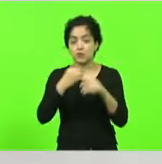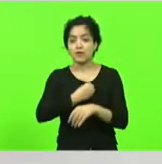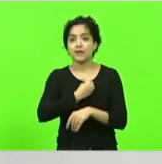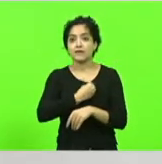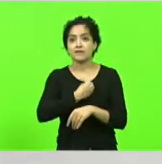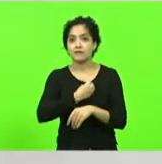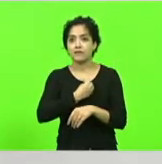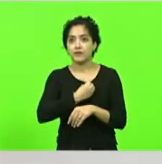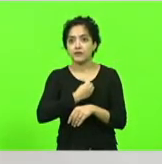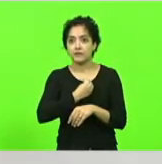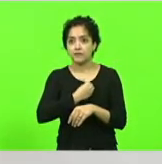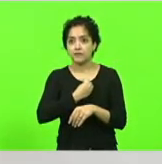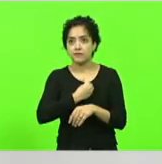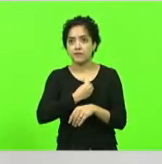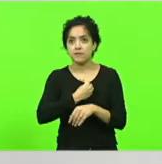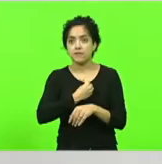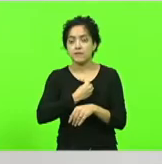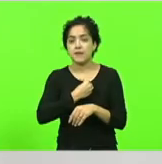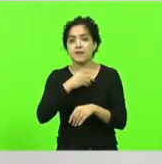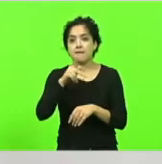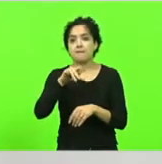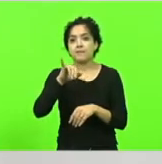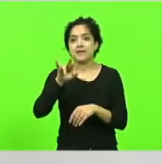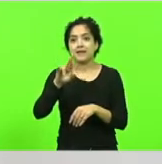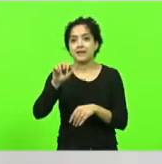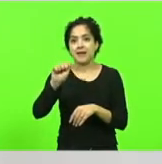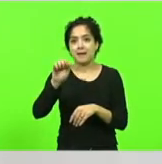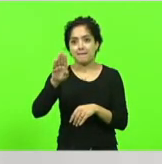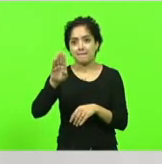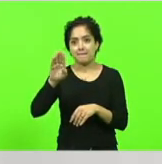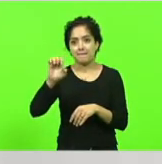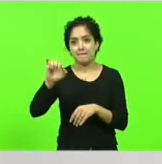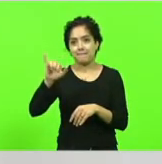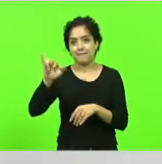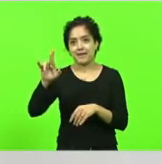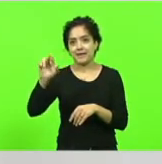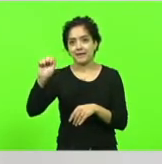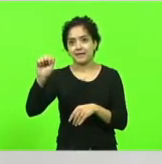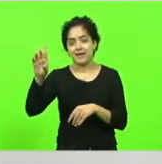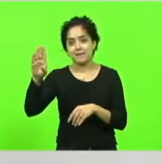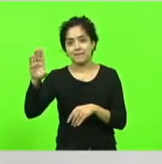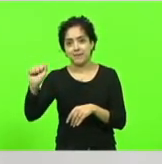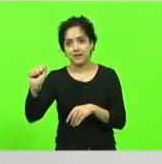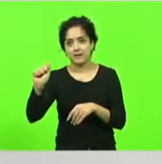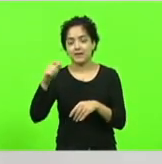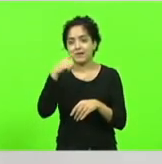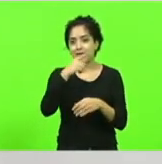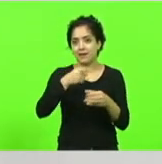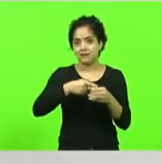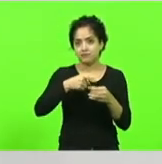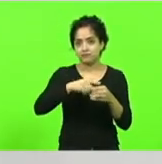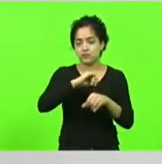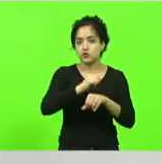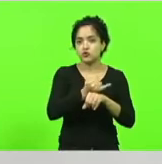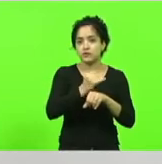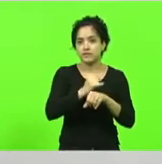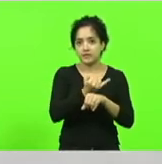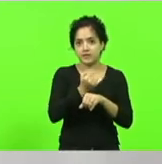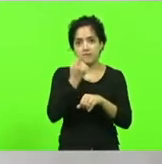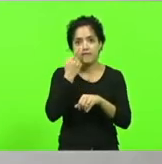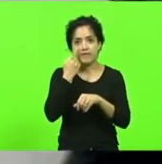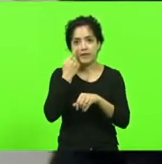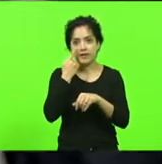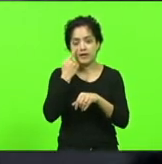na região de Pirabeiraba, tá? Da nossa Pirabeiraba, aí na cidade de Joinville. Eu quero mostrar um vídeo para vocês. Aquilo